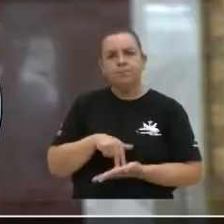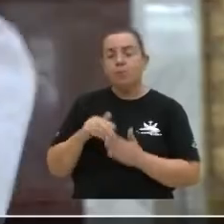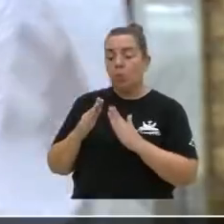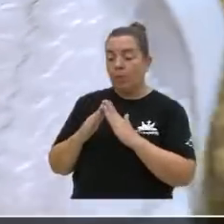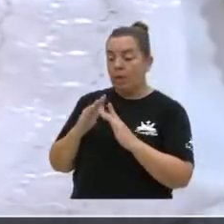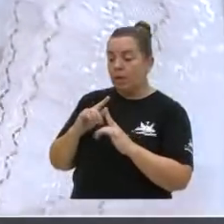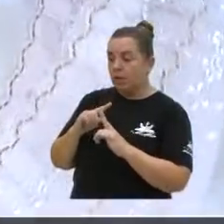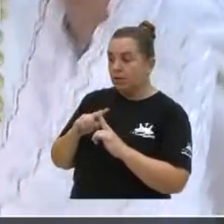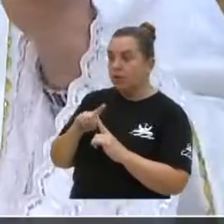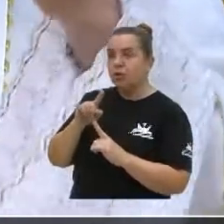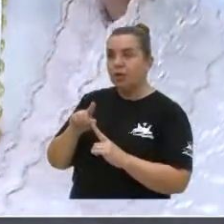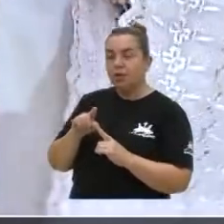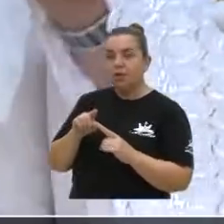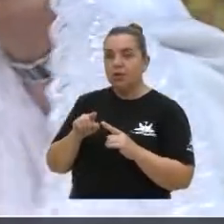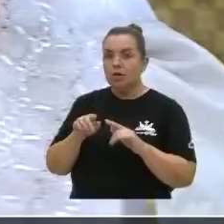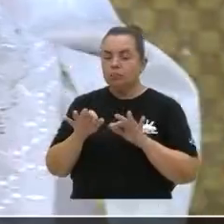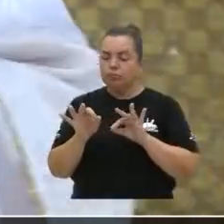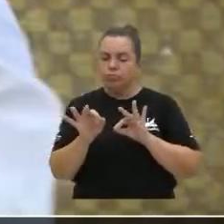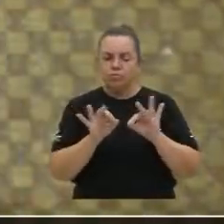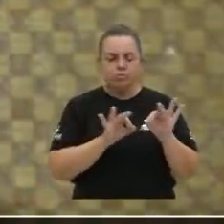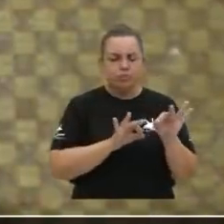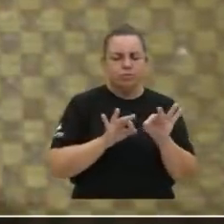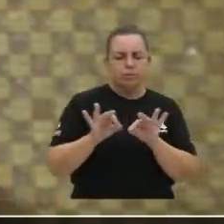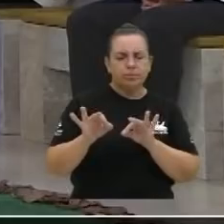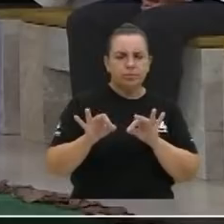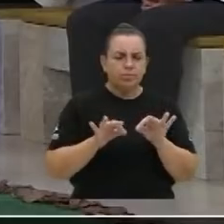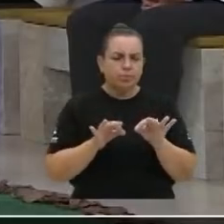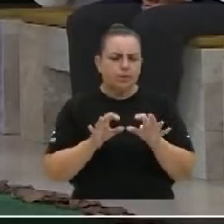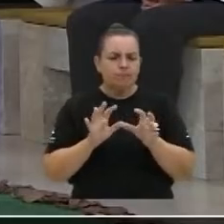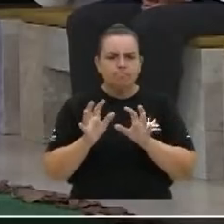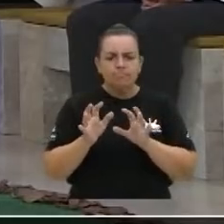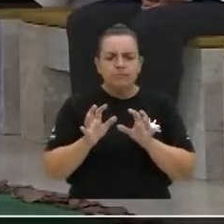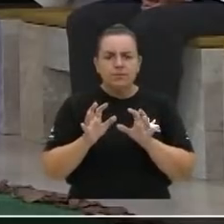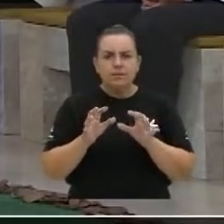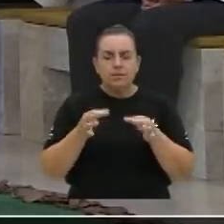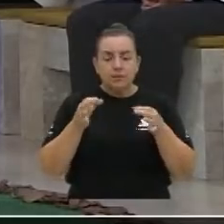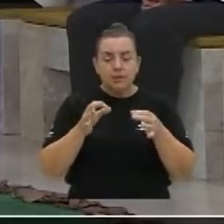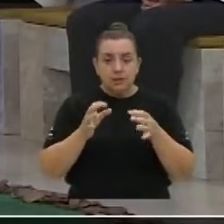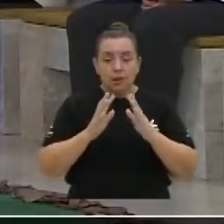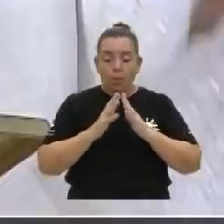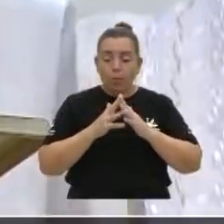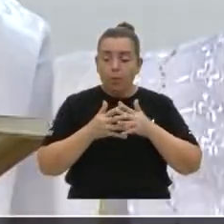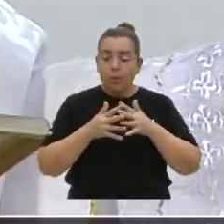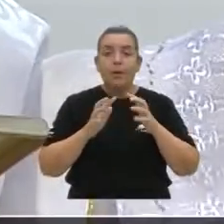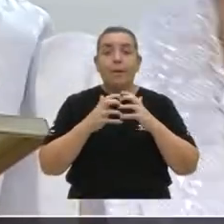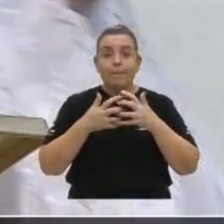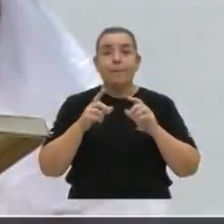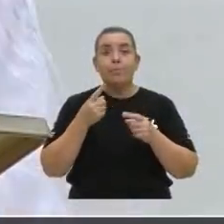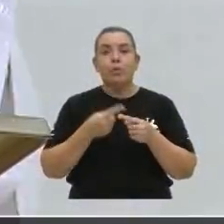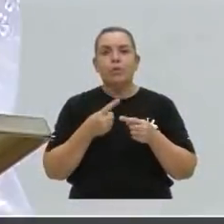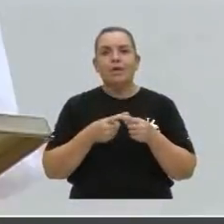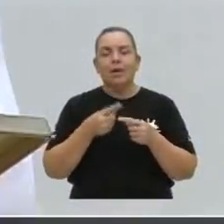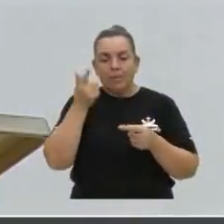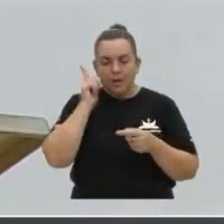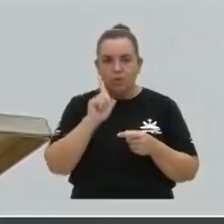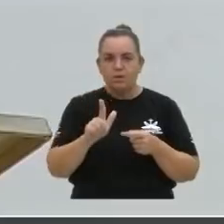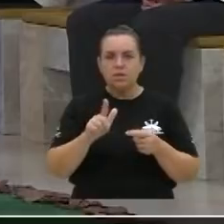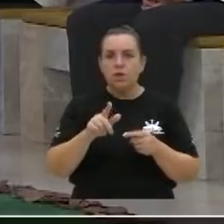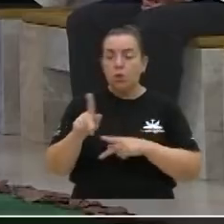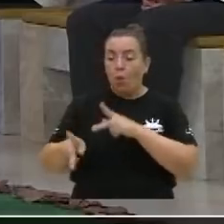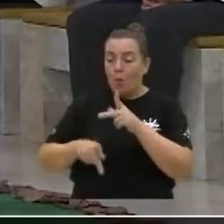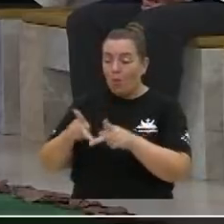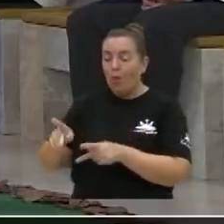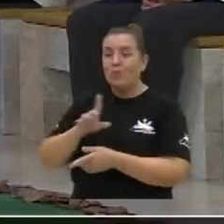que começa a se organizar, para que o rebanho cresça. Você tem que entender